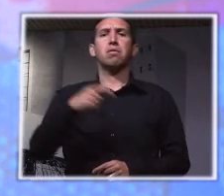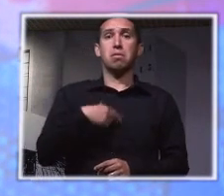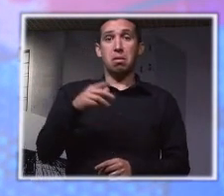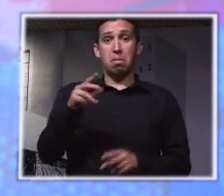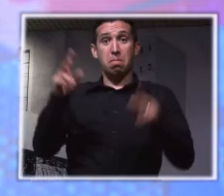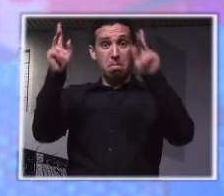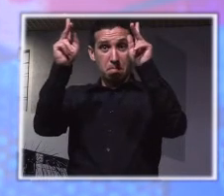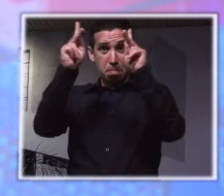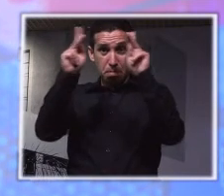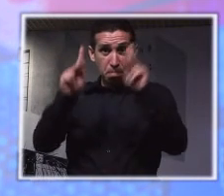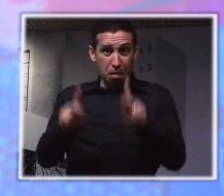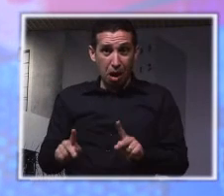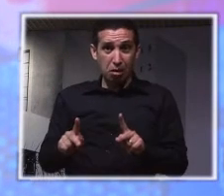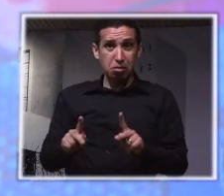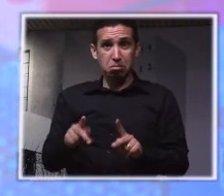medo.